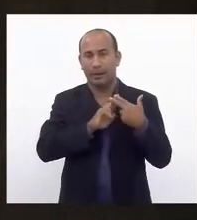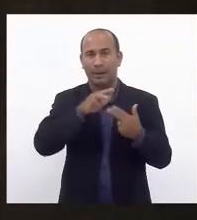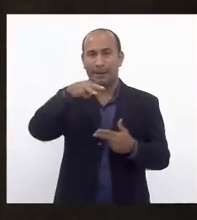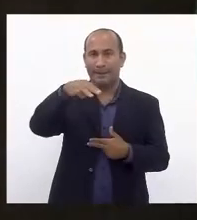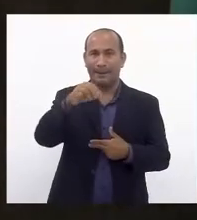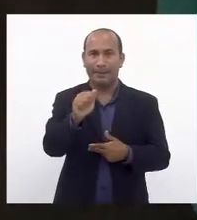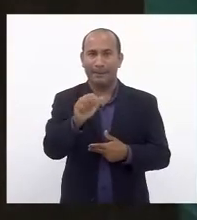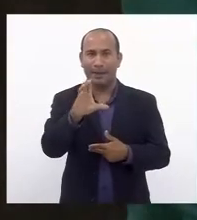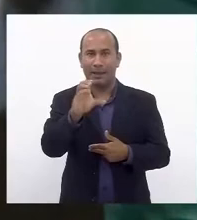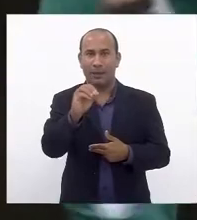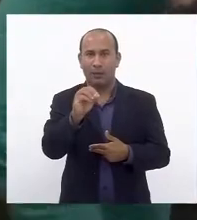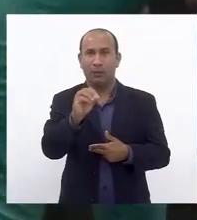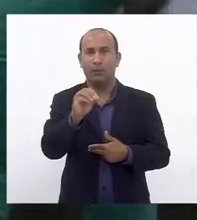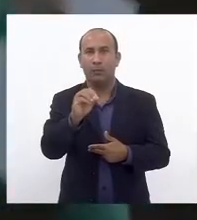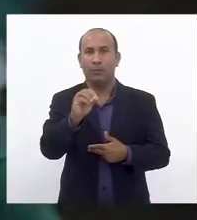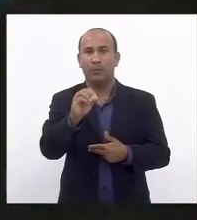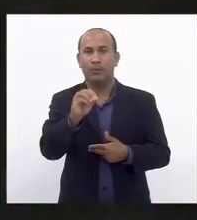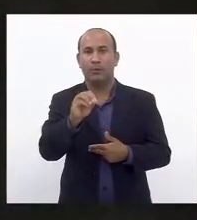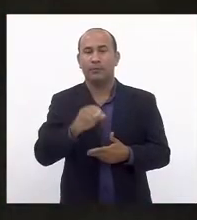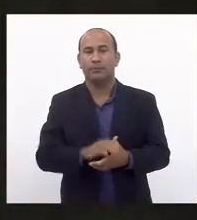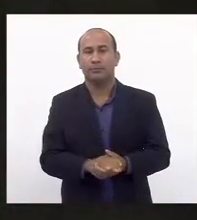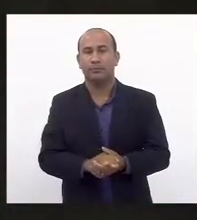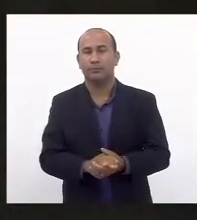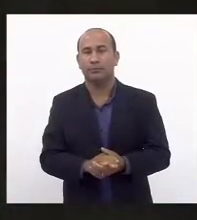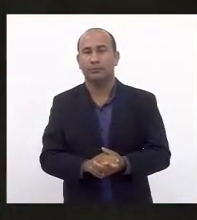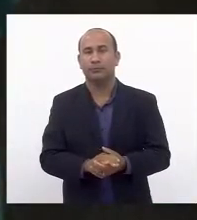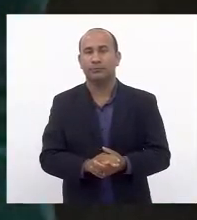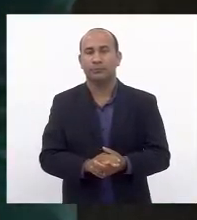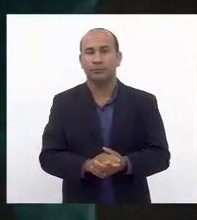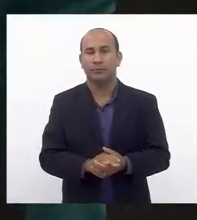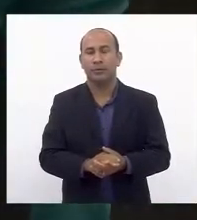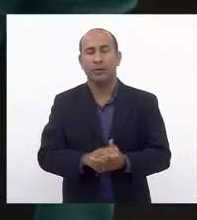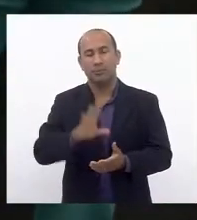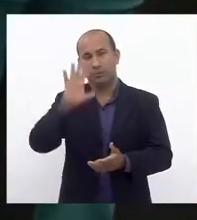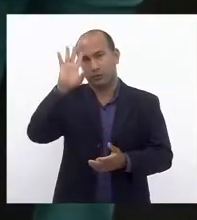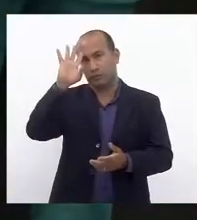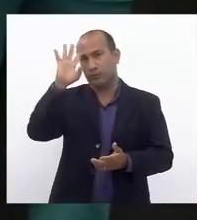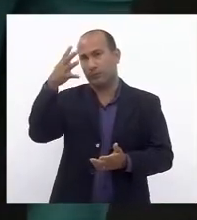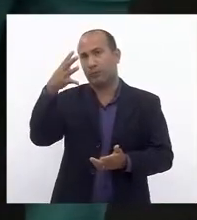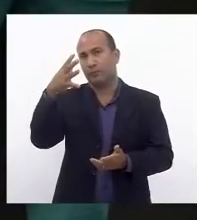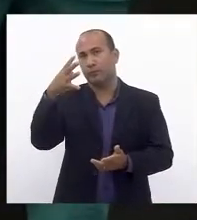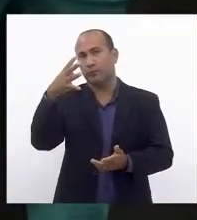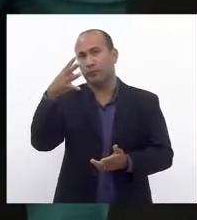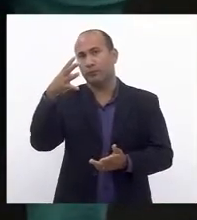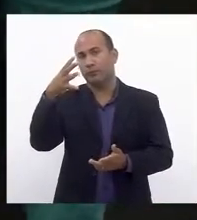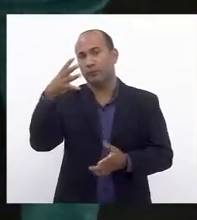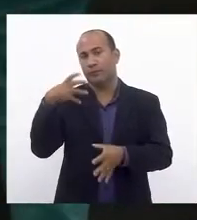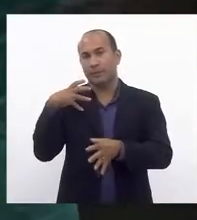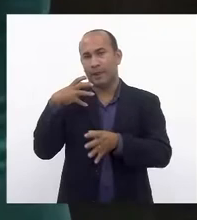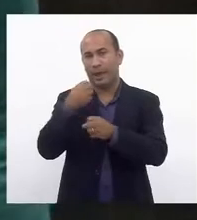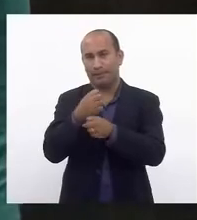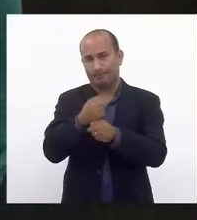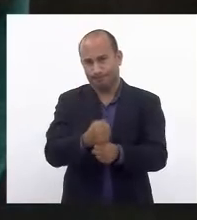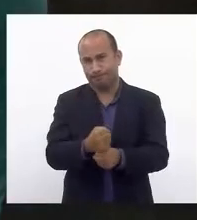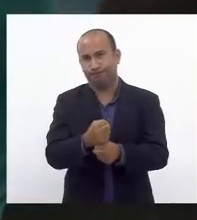Aurélio, o Supremo decidiu: Tribunal de